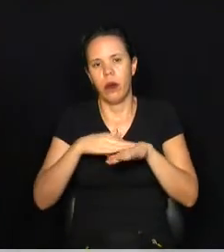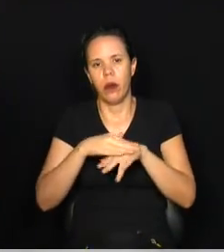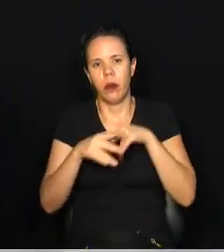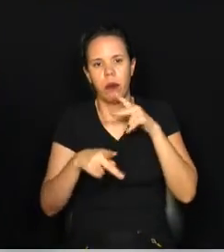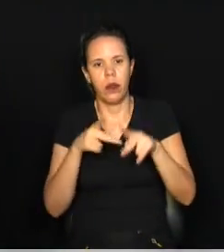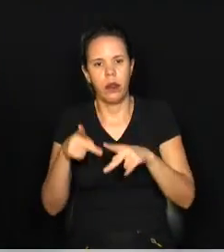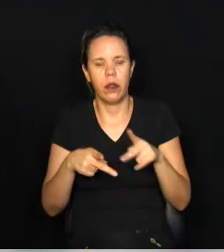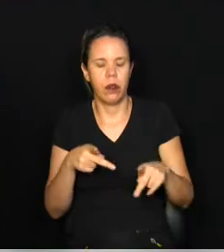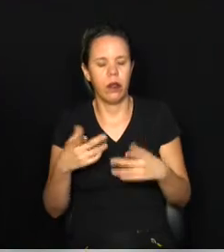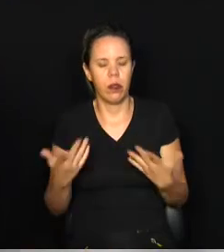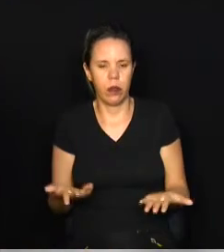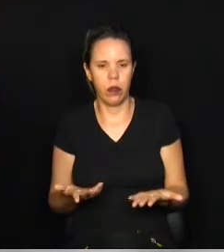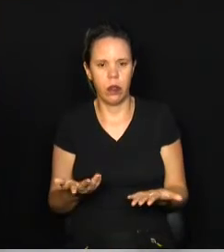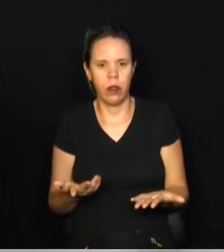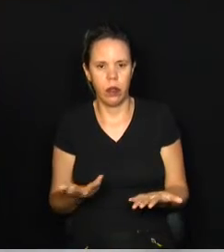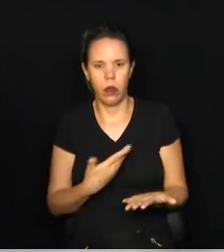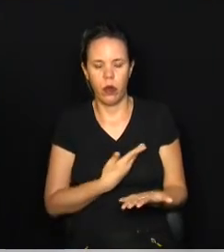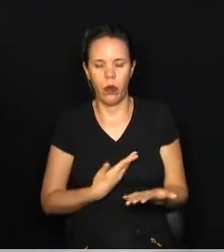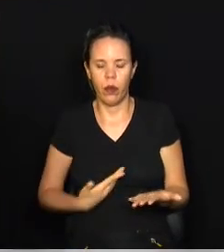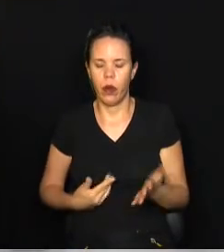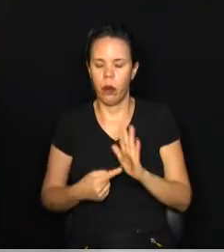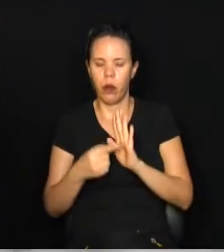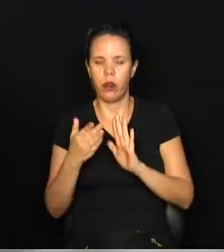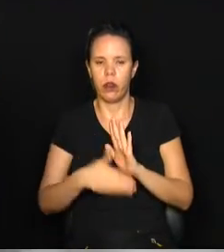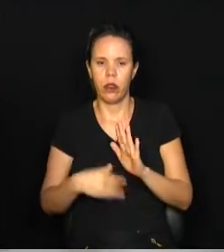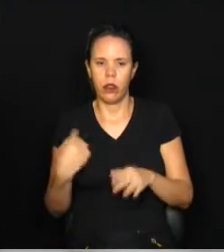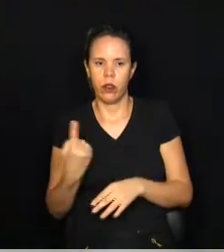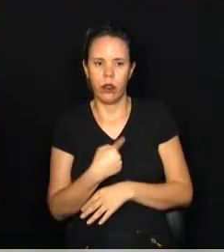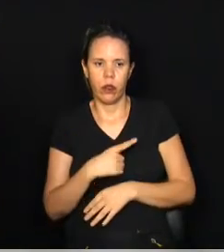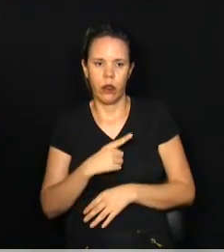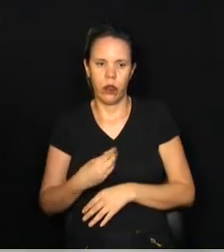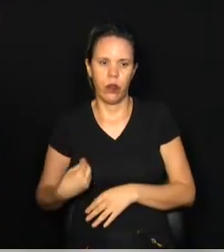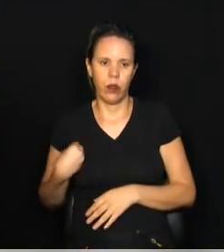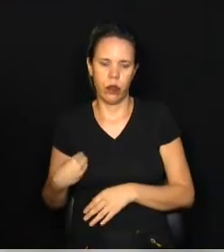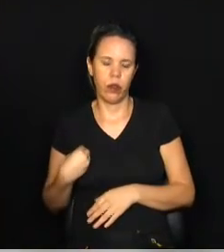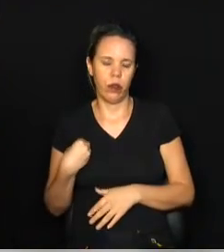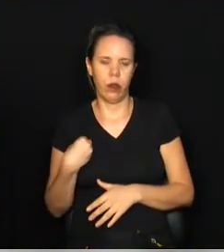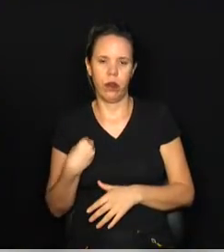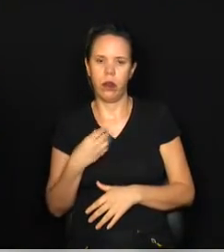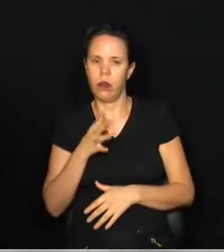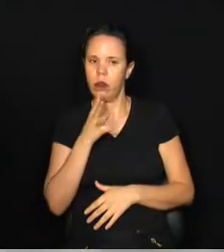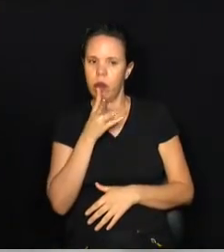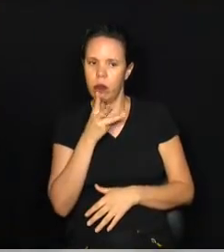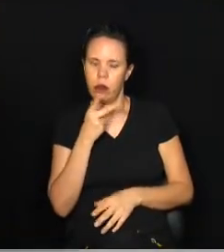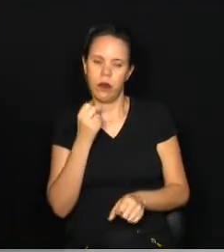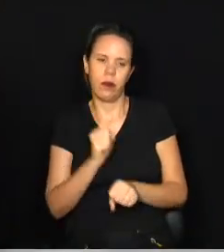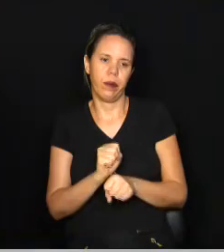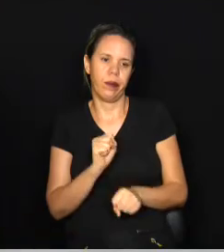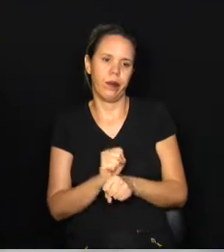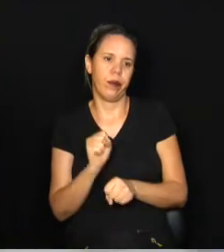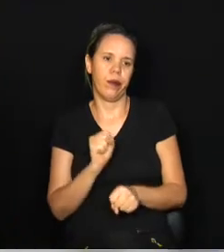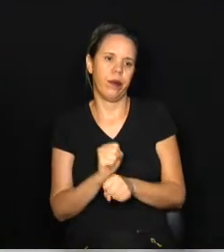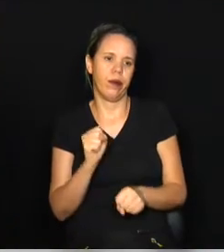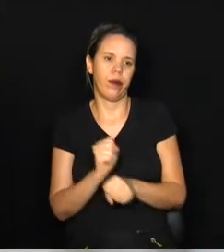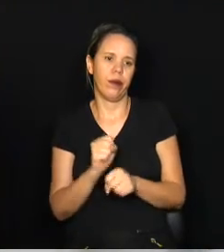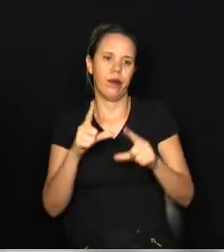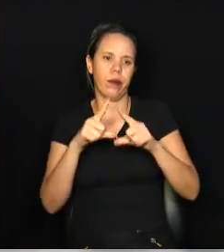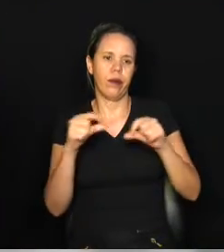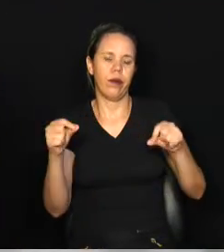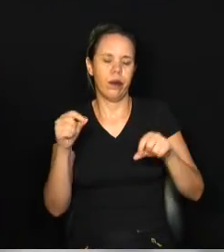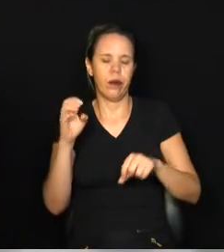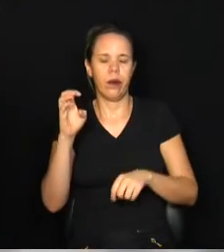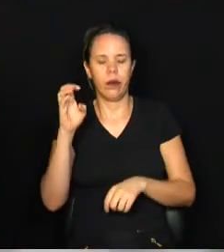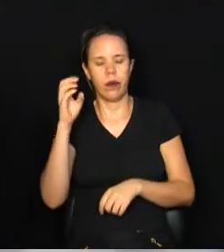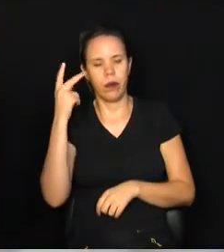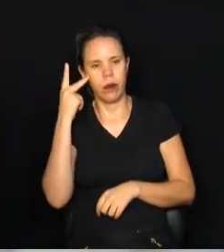a autoridade e mostrar que tem. Enquanto nós estivermos nessa lenga-lenga de esperar que alguém lá de Brasília, lá de São Paulo, lá